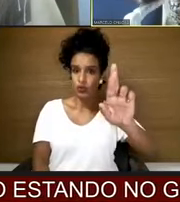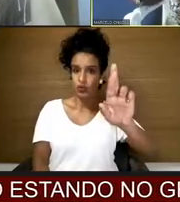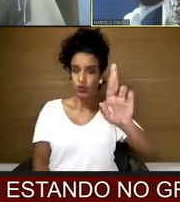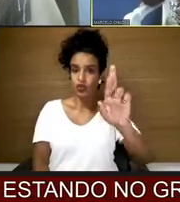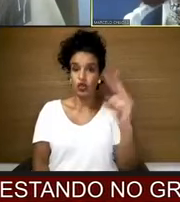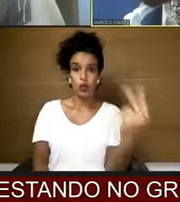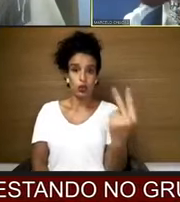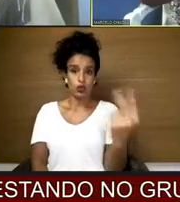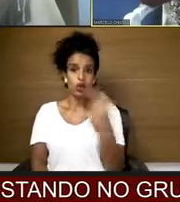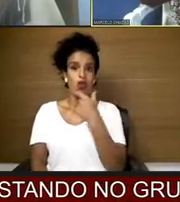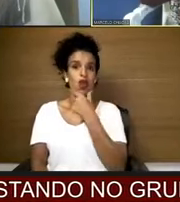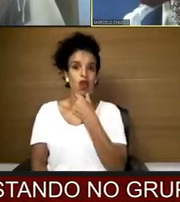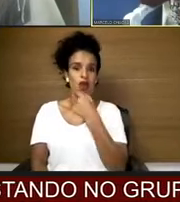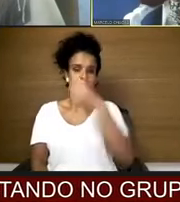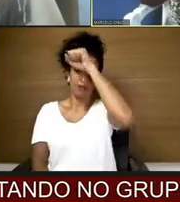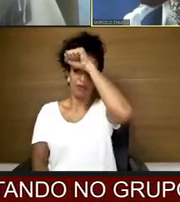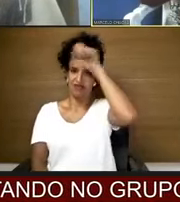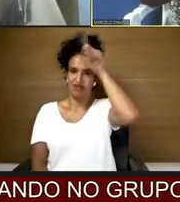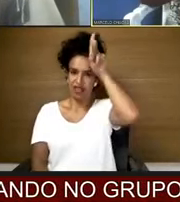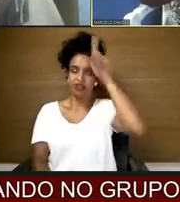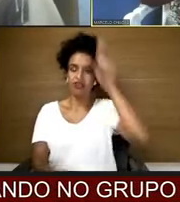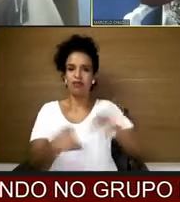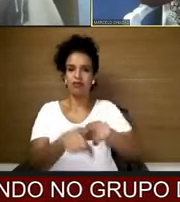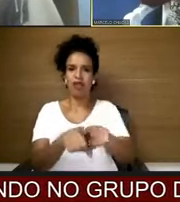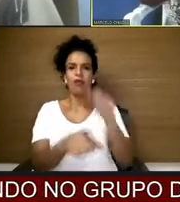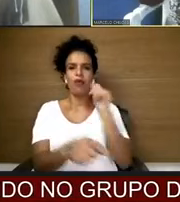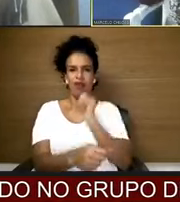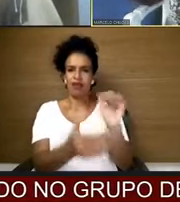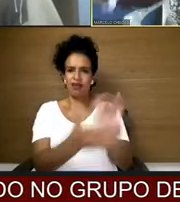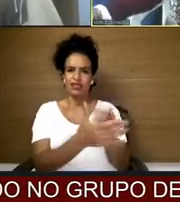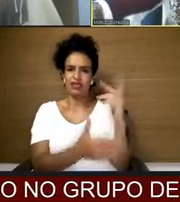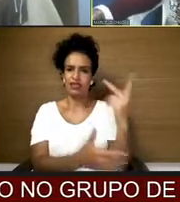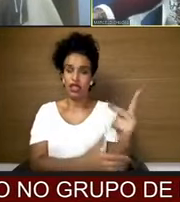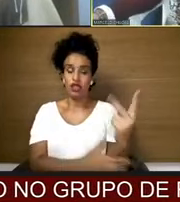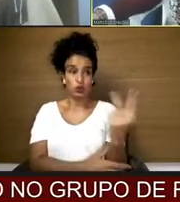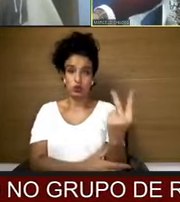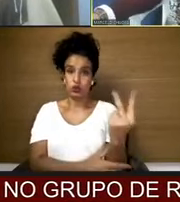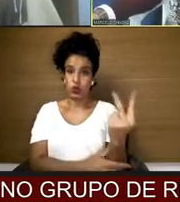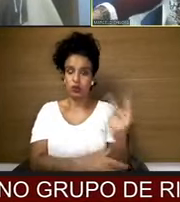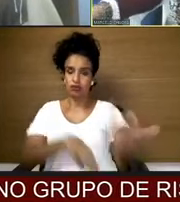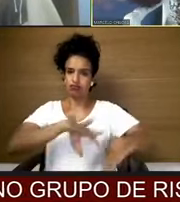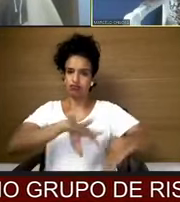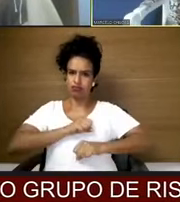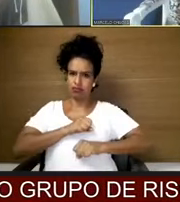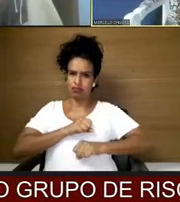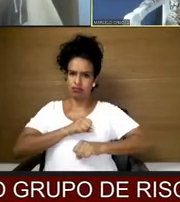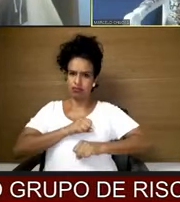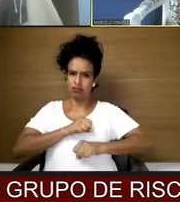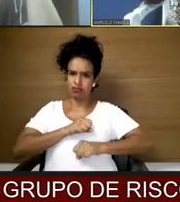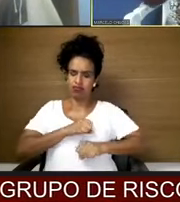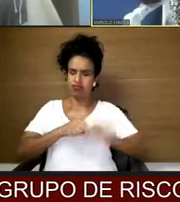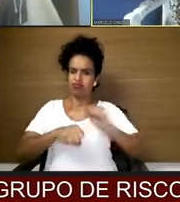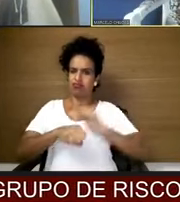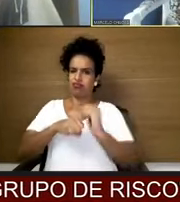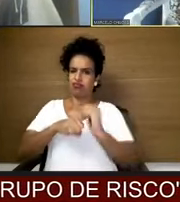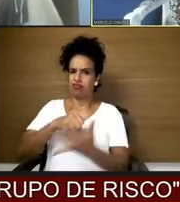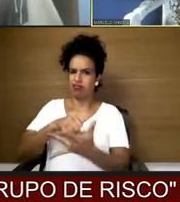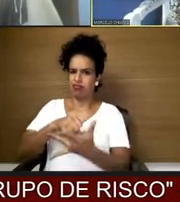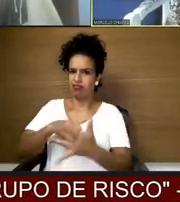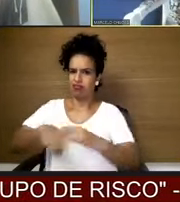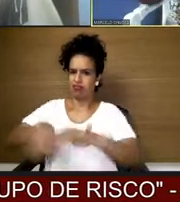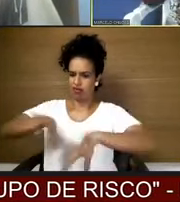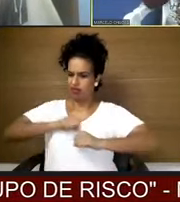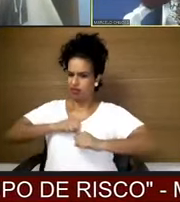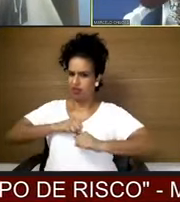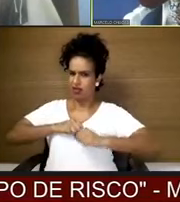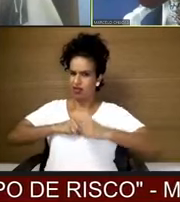se contaminaram ali com o vídeo e tal, e foram se tratar em São Paulo, né, numa